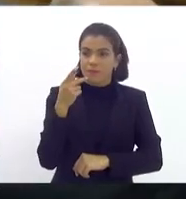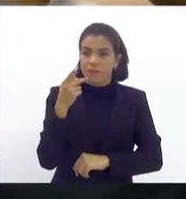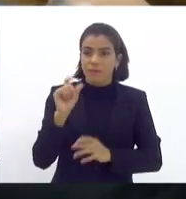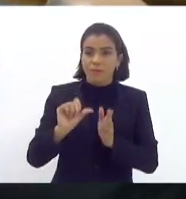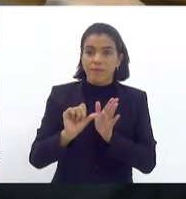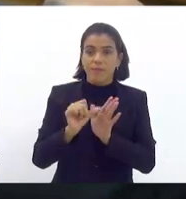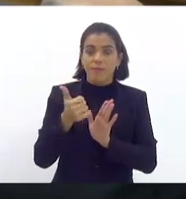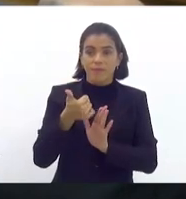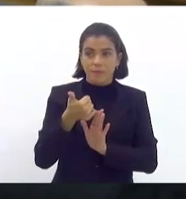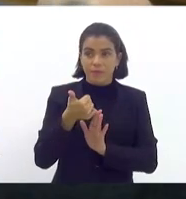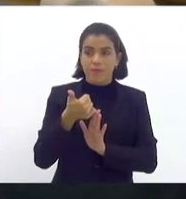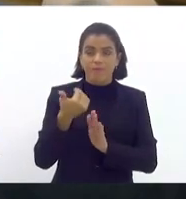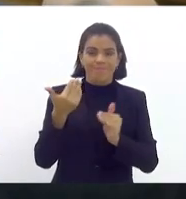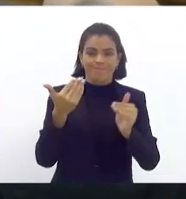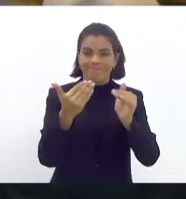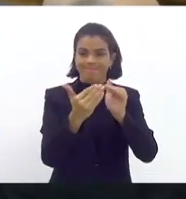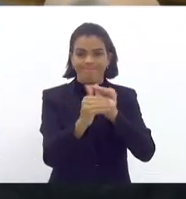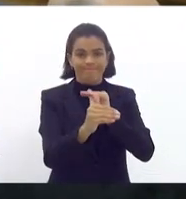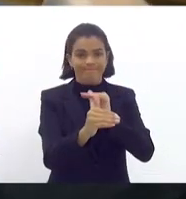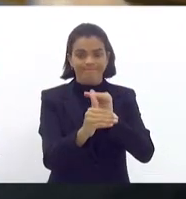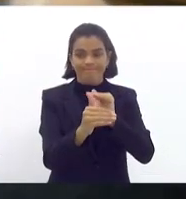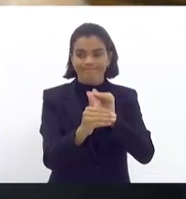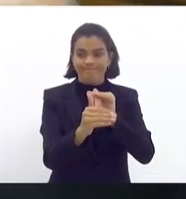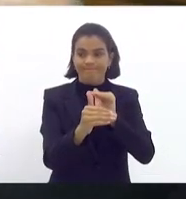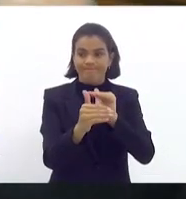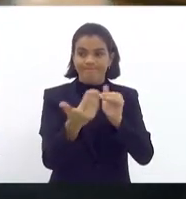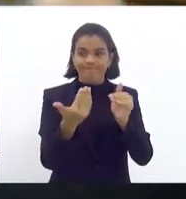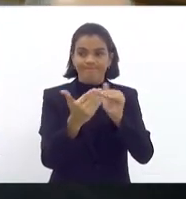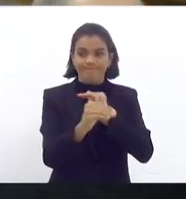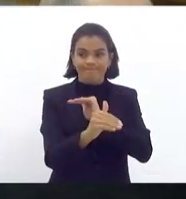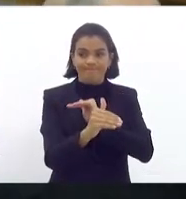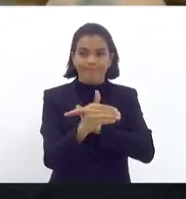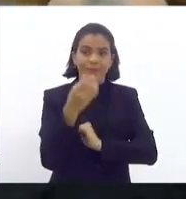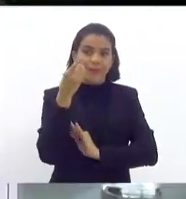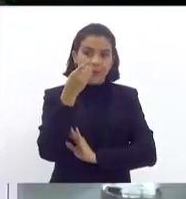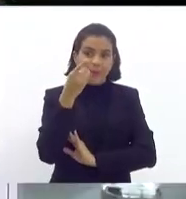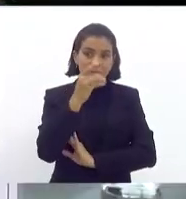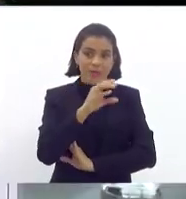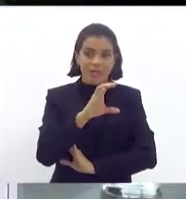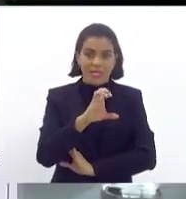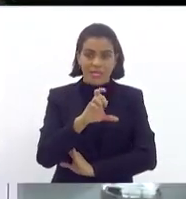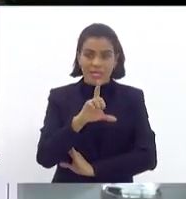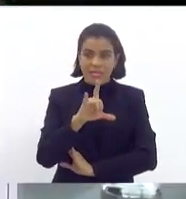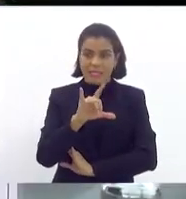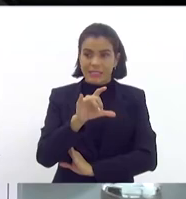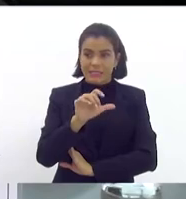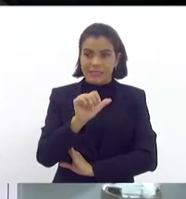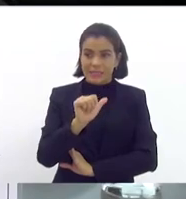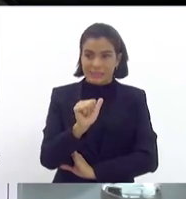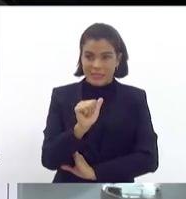Primeiro, em discordância, a nossa querida deputada,